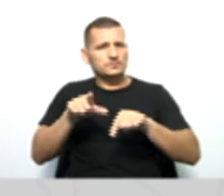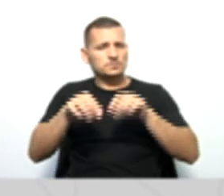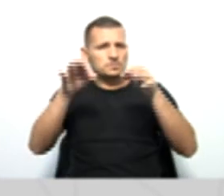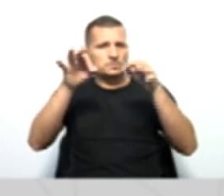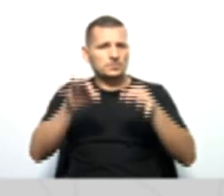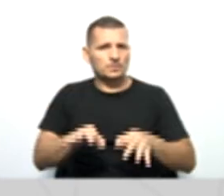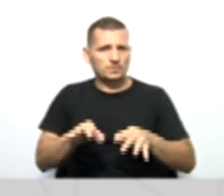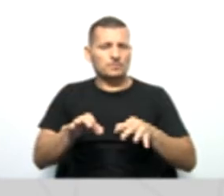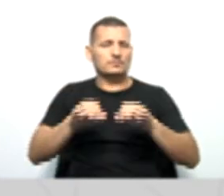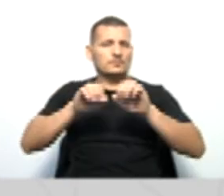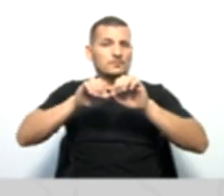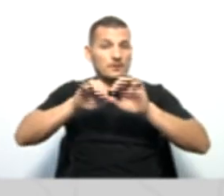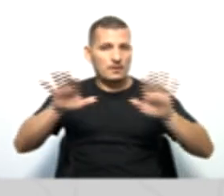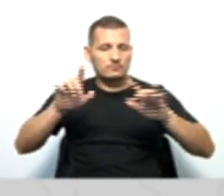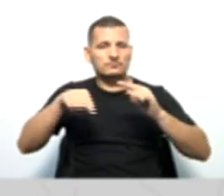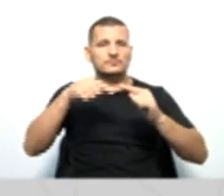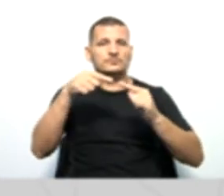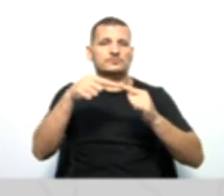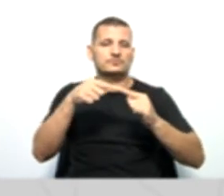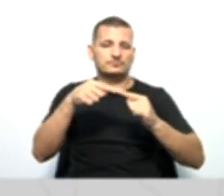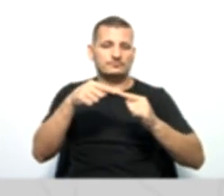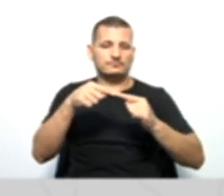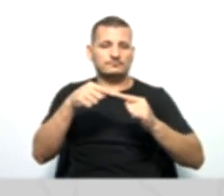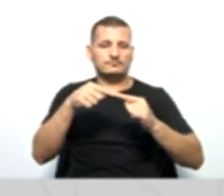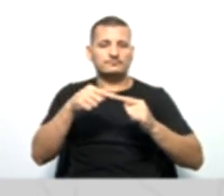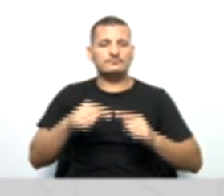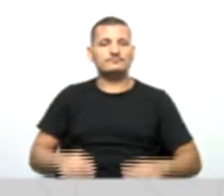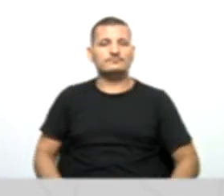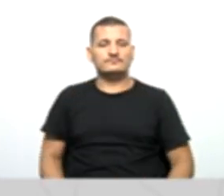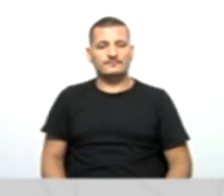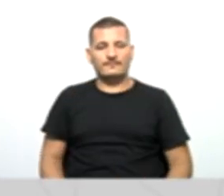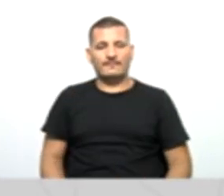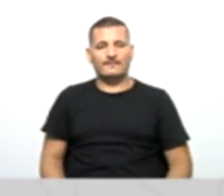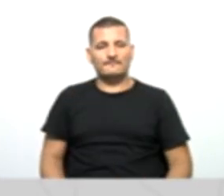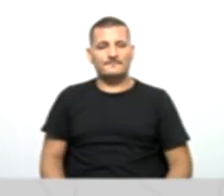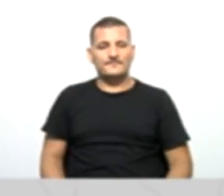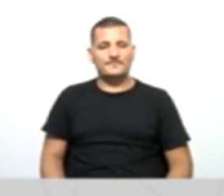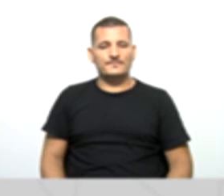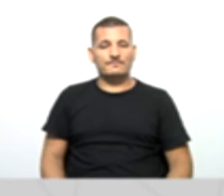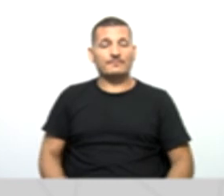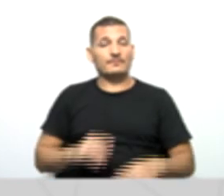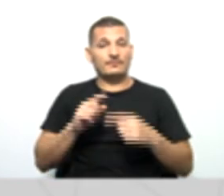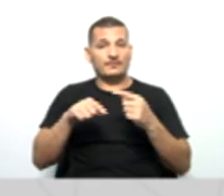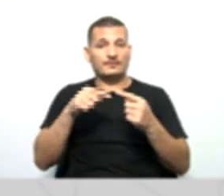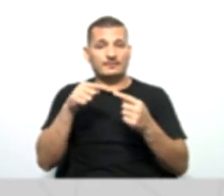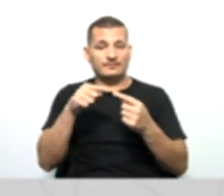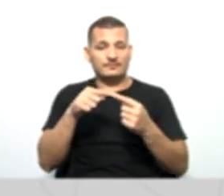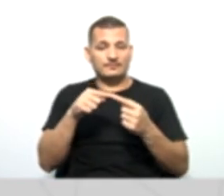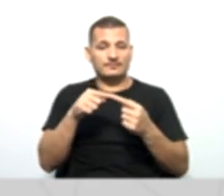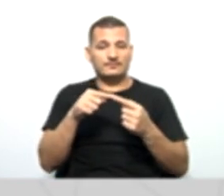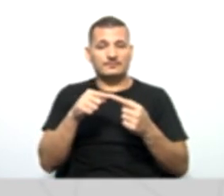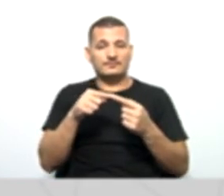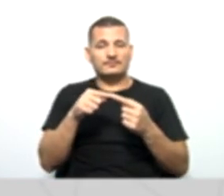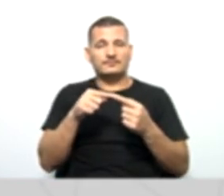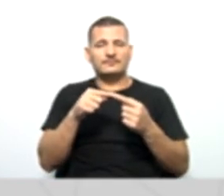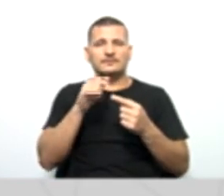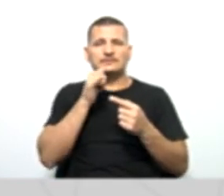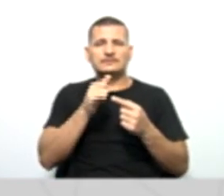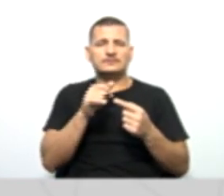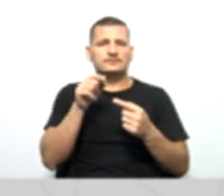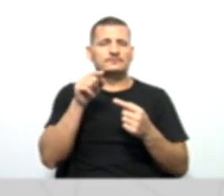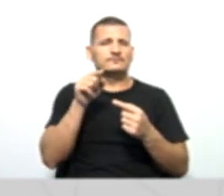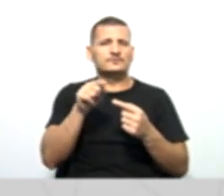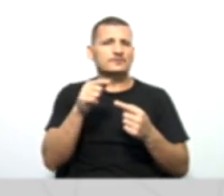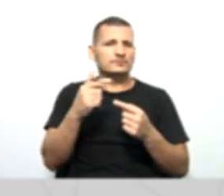deixar aí todos os objetivos claros, tá, gente? Além disso, em relação aos objetivos, se você não define com clareza,